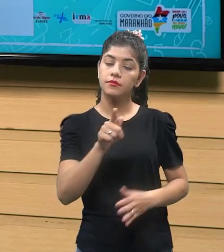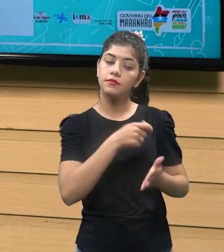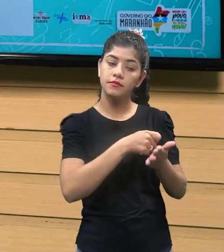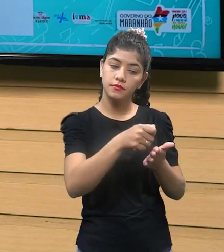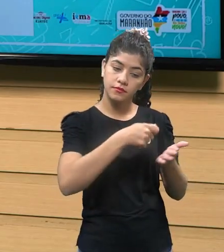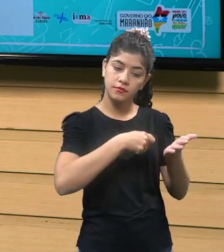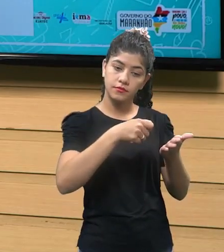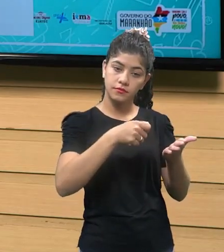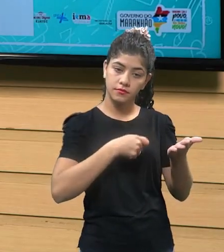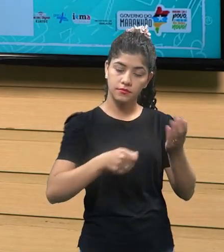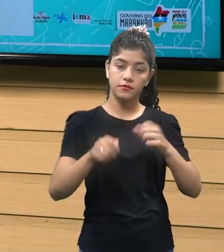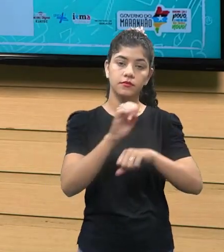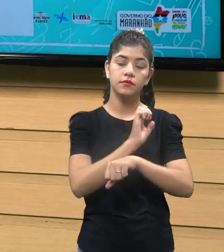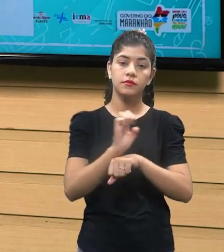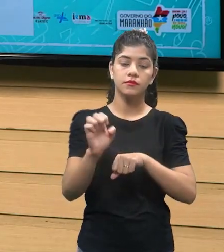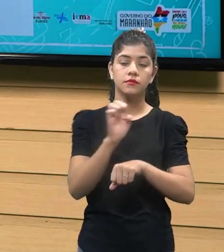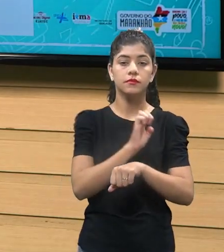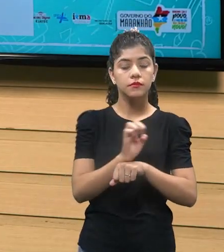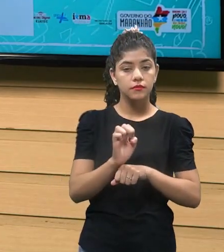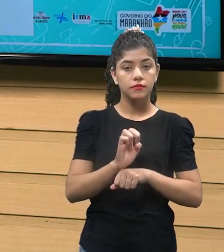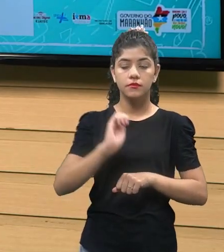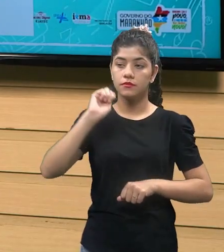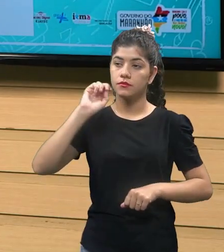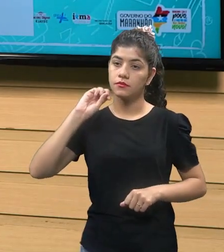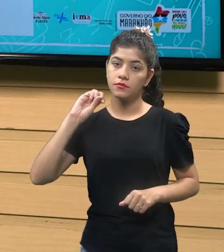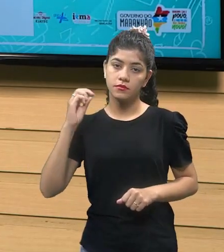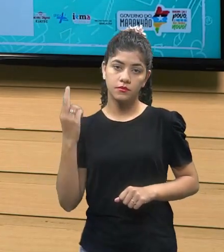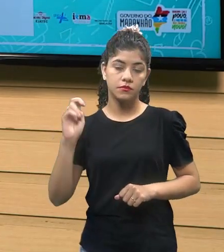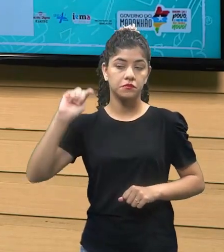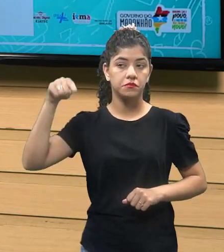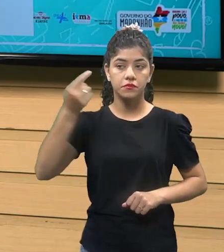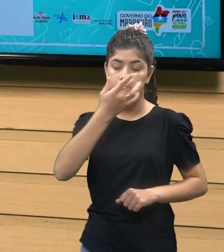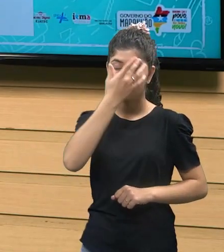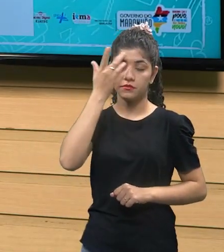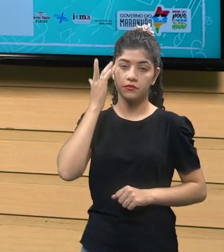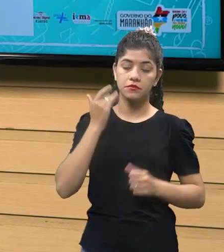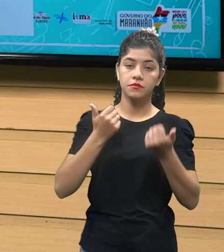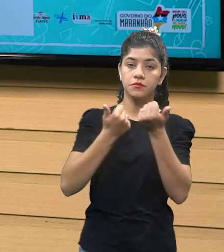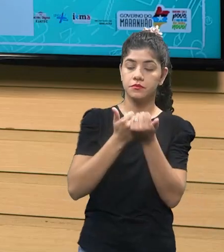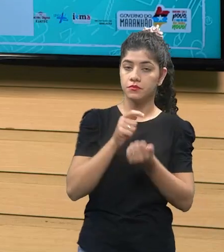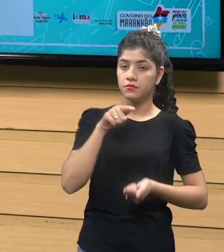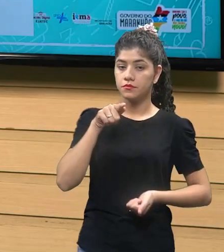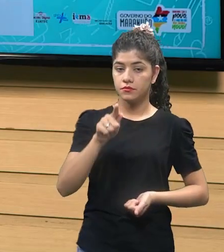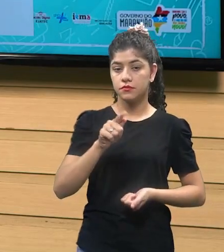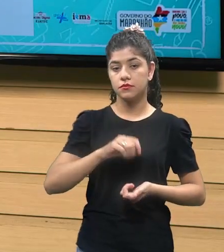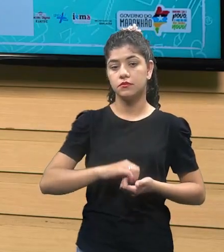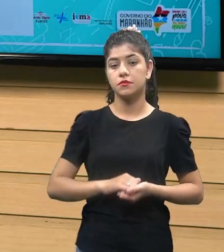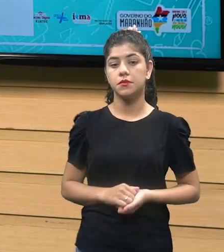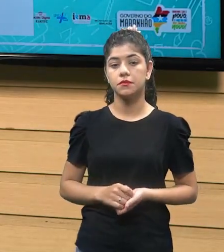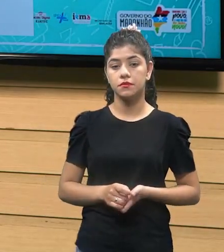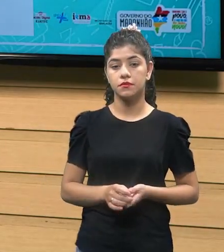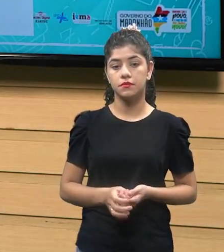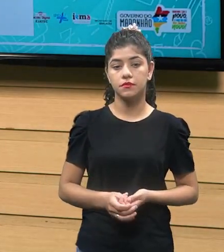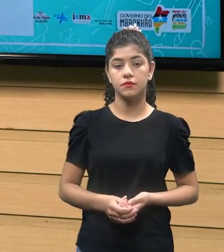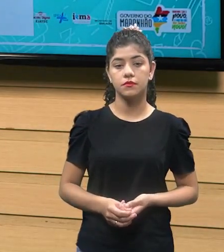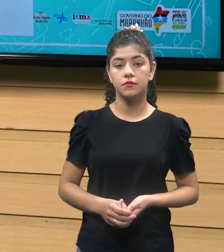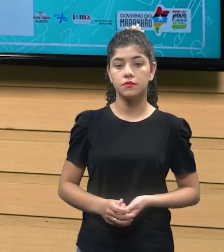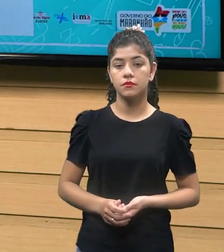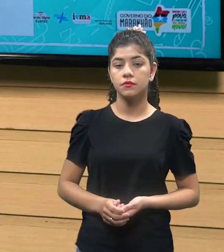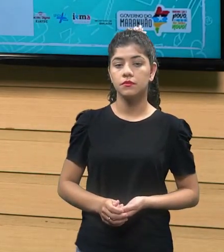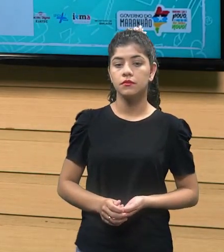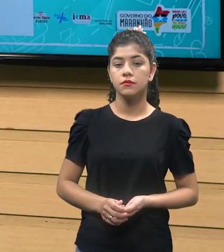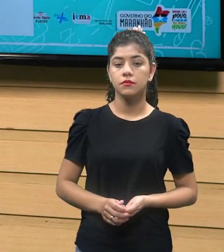que o estagiário ou outro funcionário fosse para substituir você, a sua falta, porque por algum motivo você não pôde